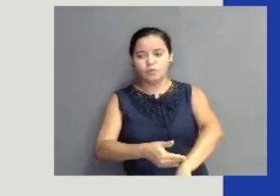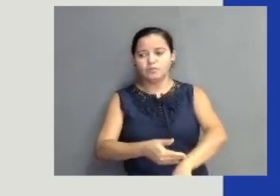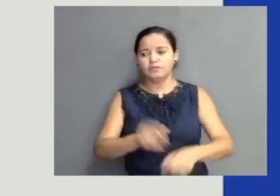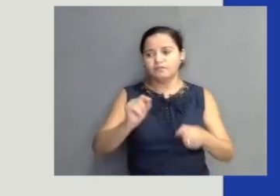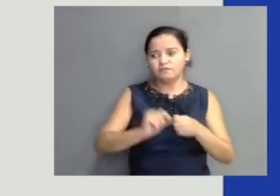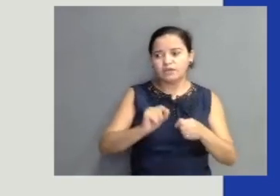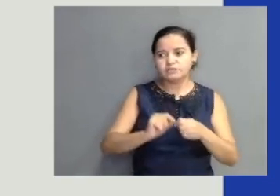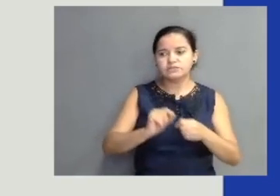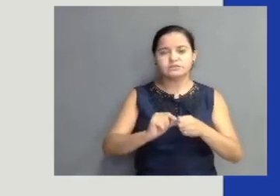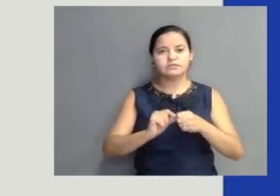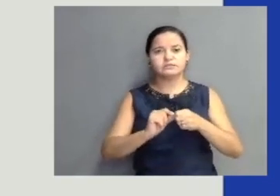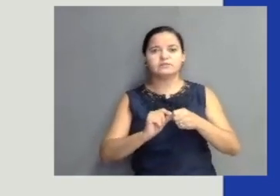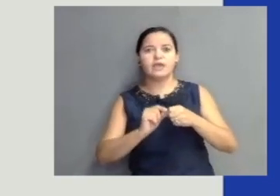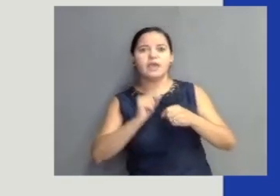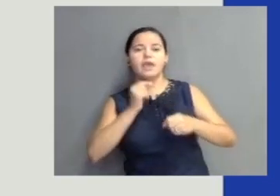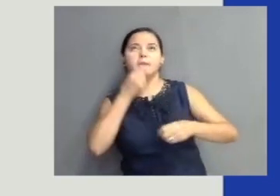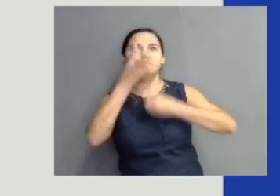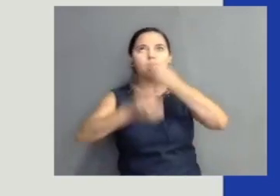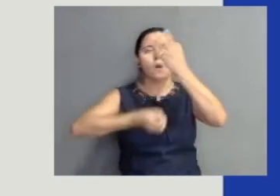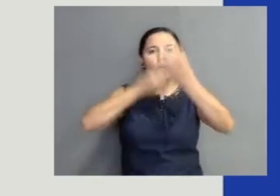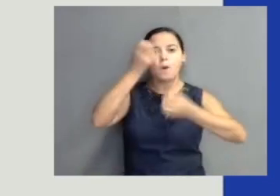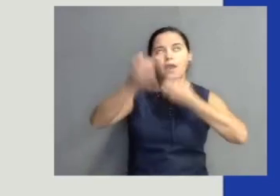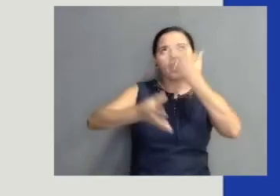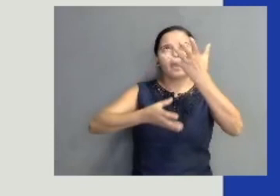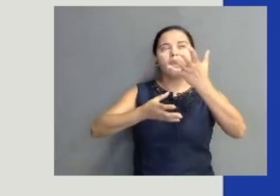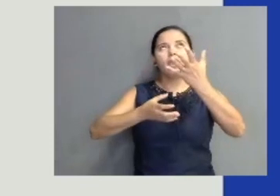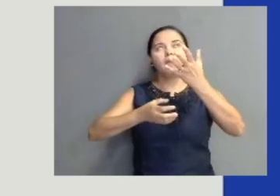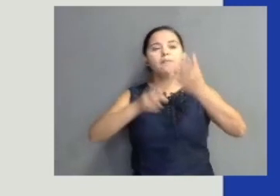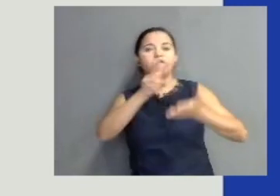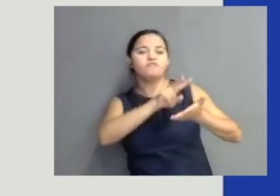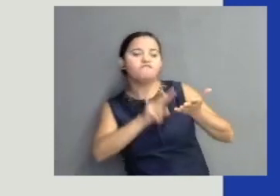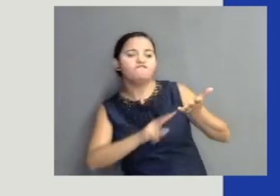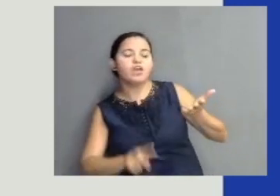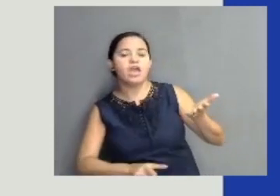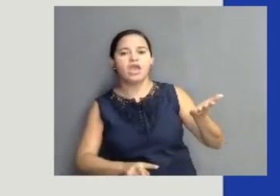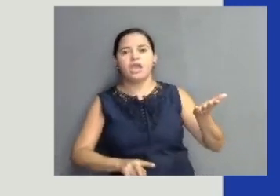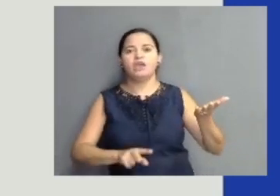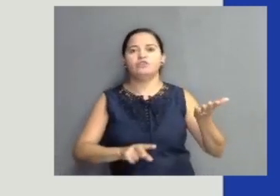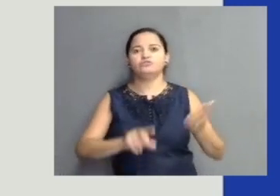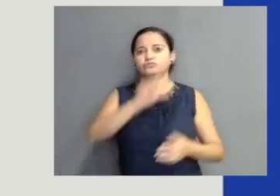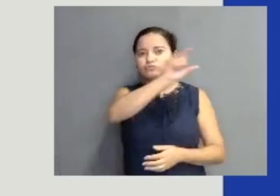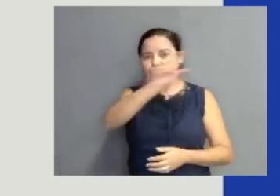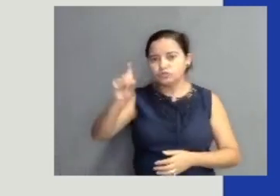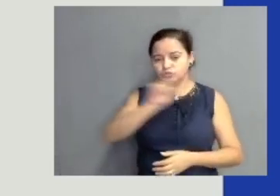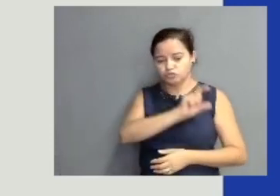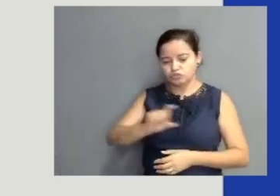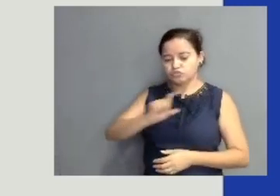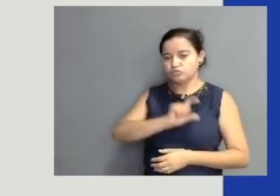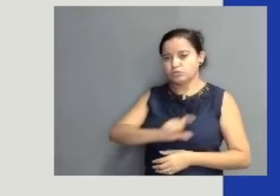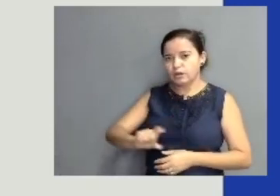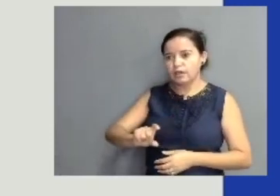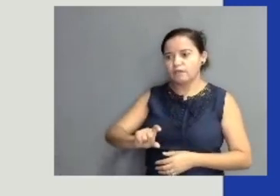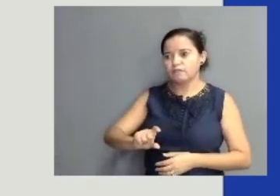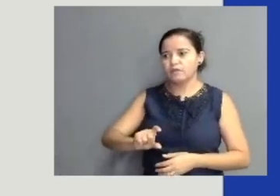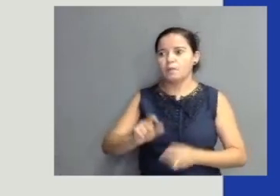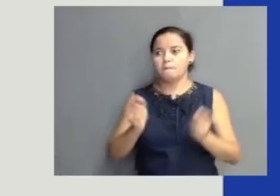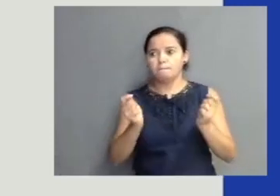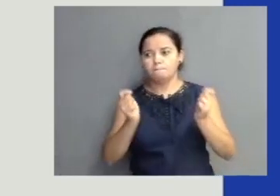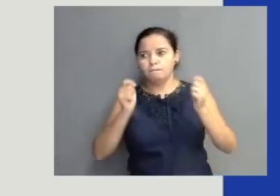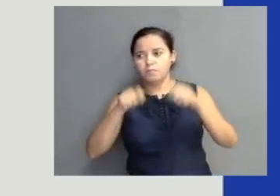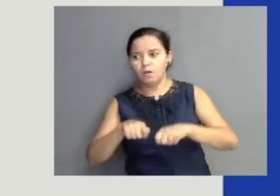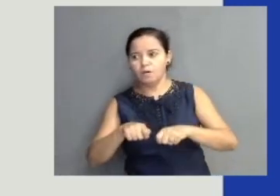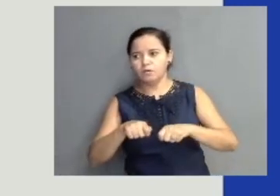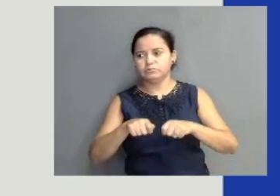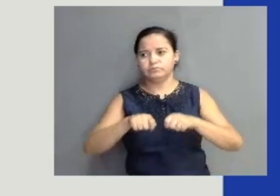de poema, essa forma de versos, de estrofes, pode ser em décimas ou em sextilhas,